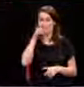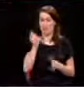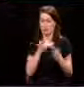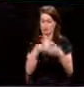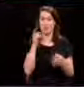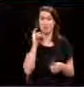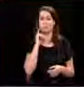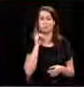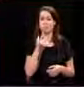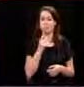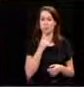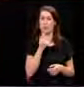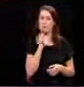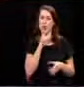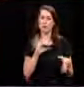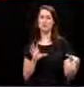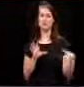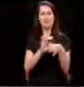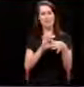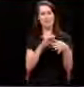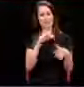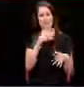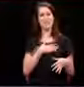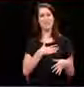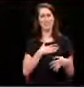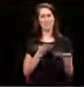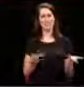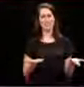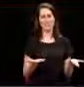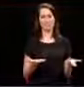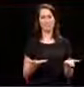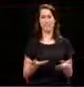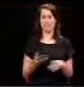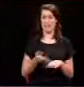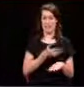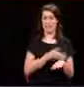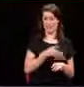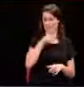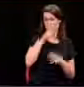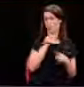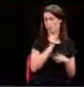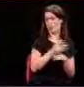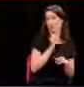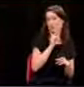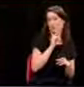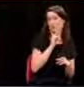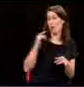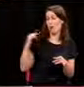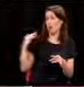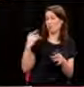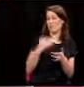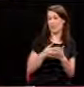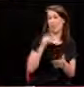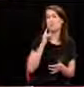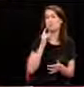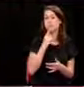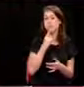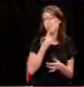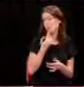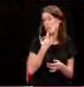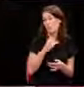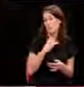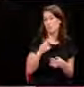assim como outros sempre tiveram unidos e que... infelizmente eles até hoje não puderam desta maneira e que a partir de hoje já